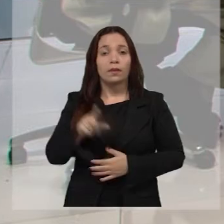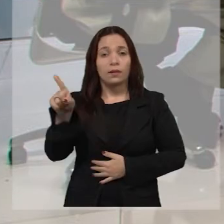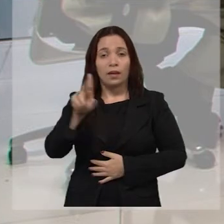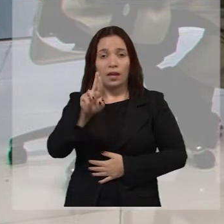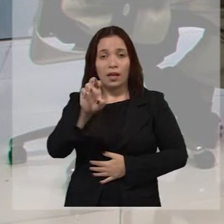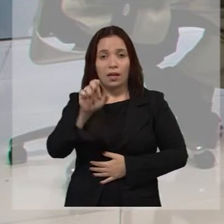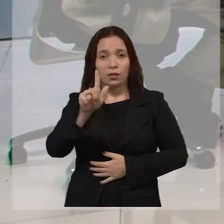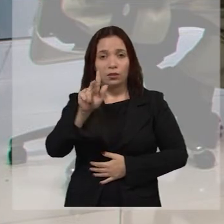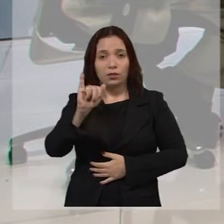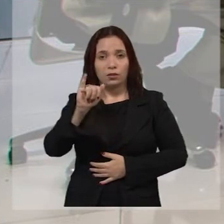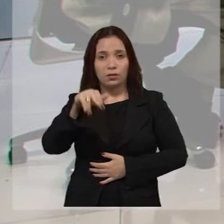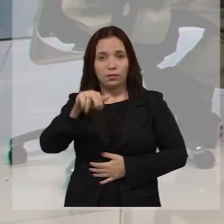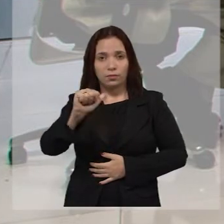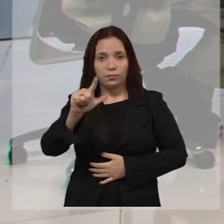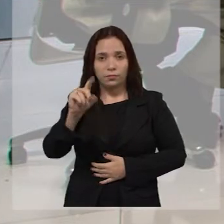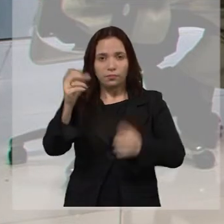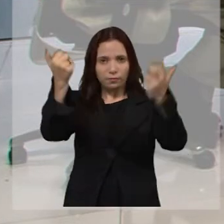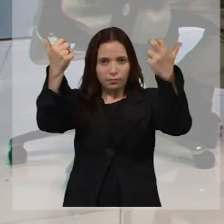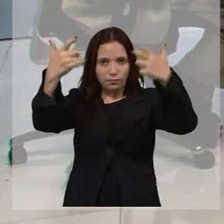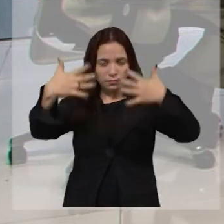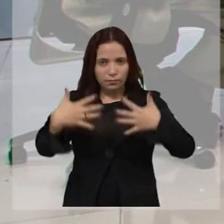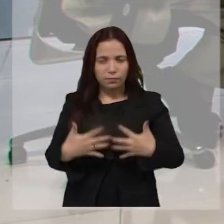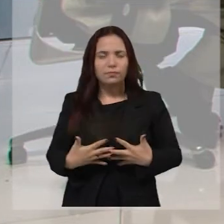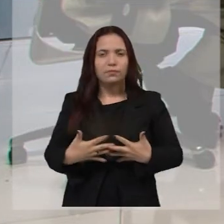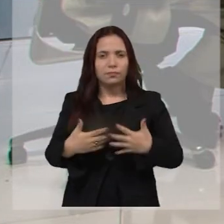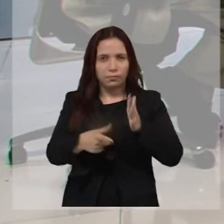Como o Reginaldo explicou, né? Quer dizer,